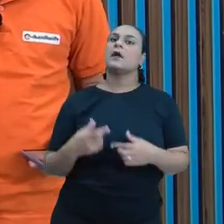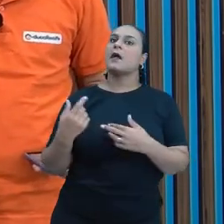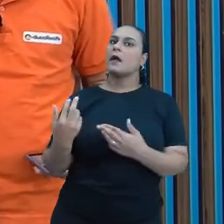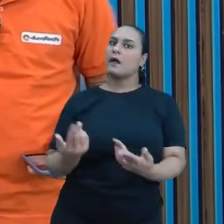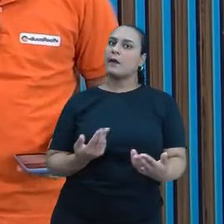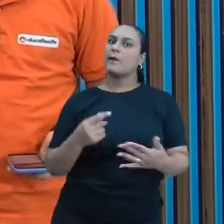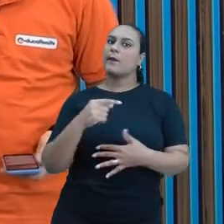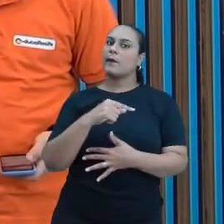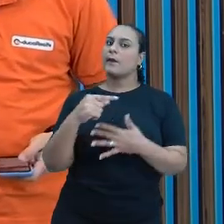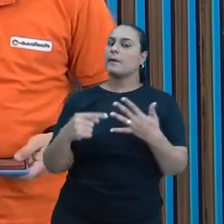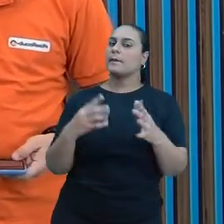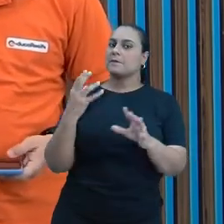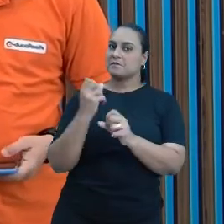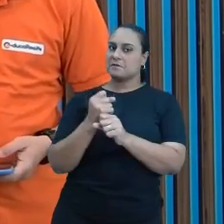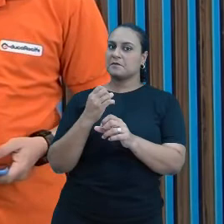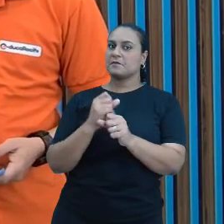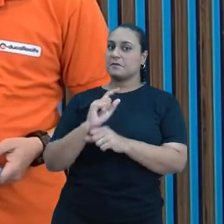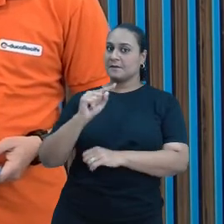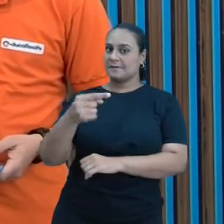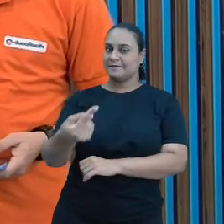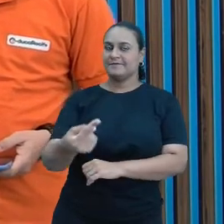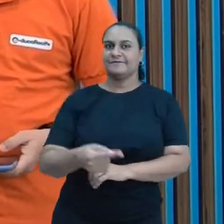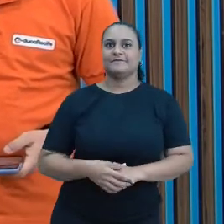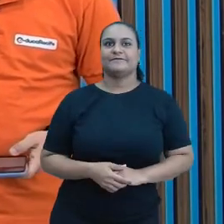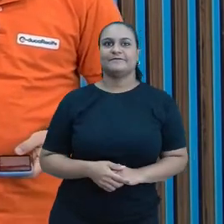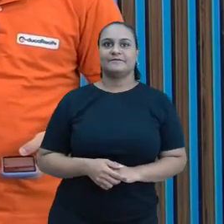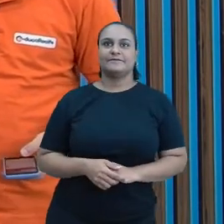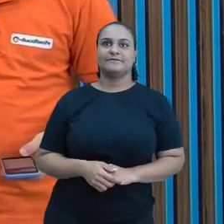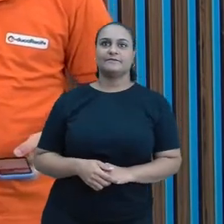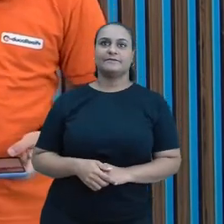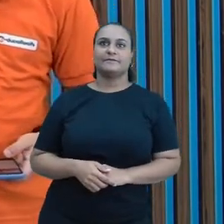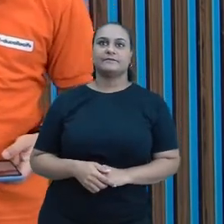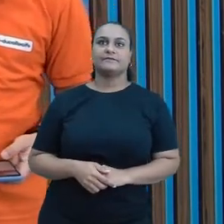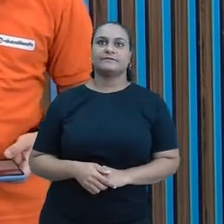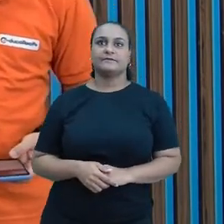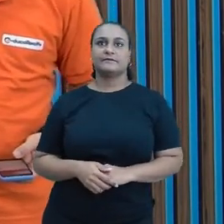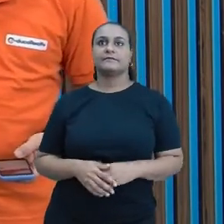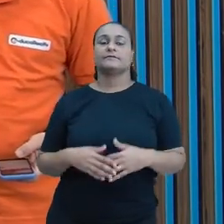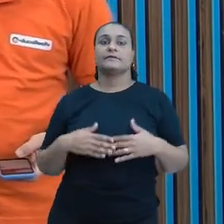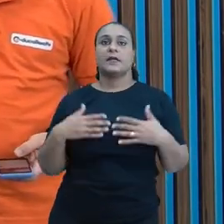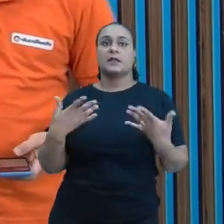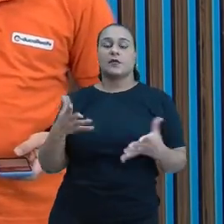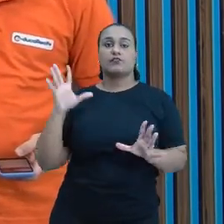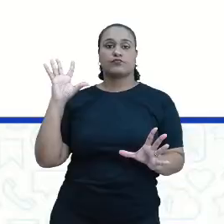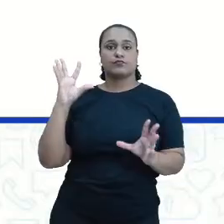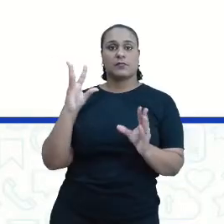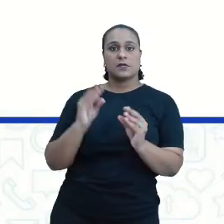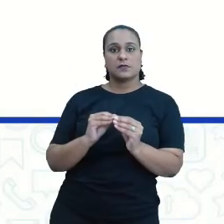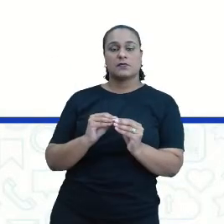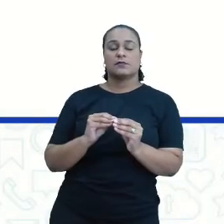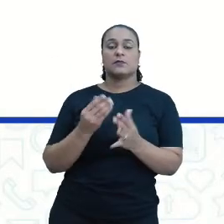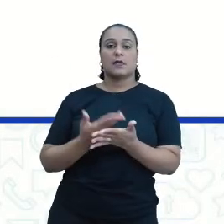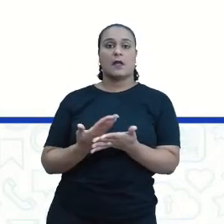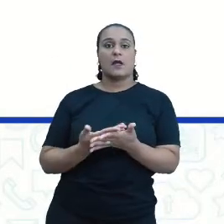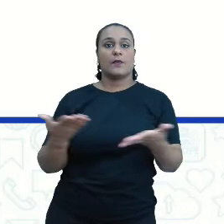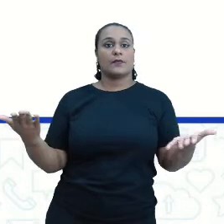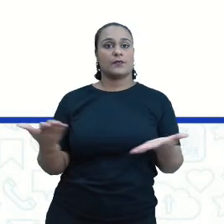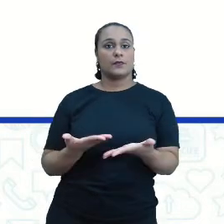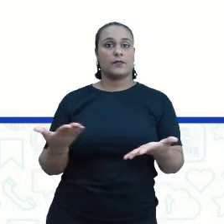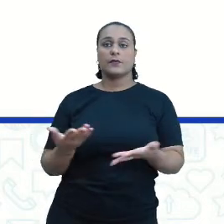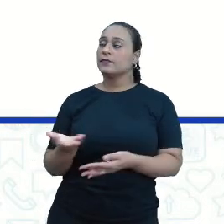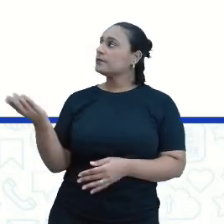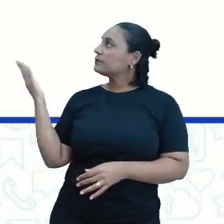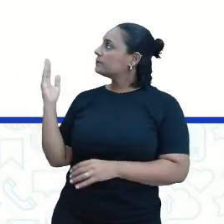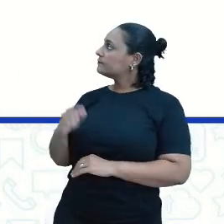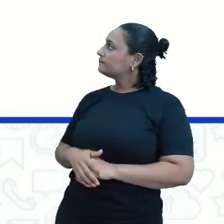elemento que a gente vai sistematizar daqui a pouco, tá certo? Então, a síntese do que a gente está fazendo na aula de hoje, ou seja,